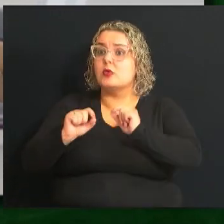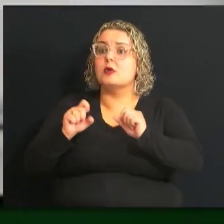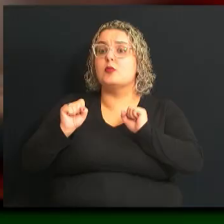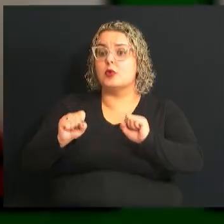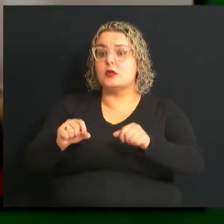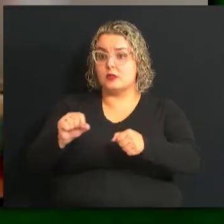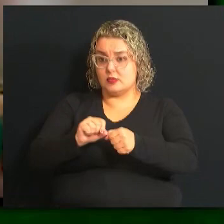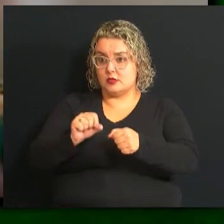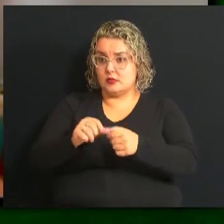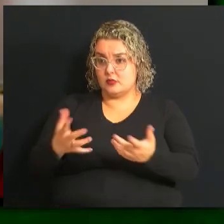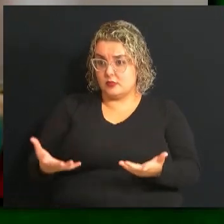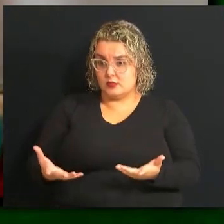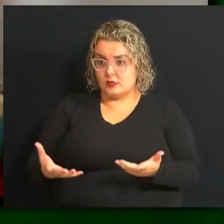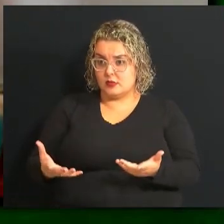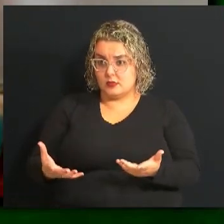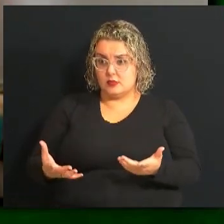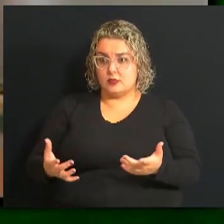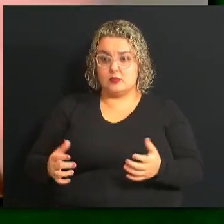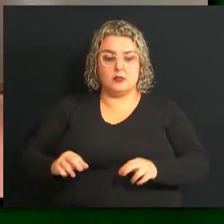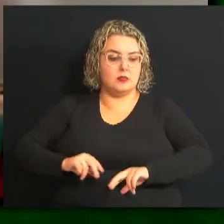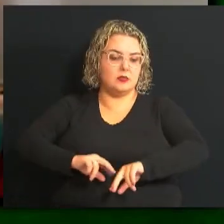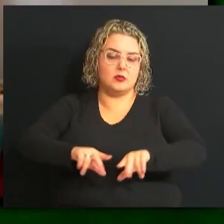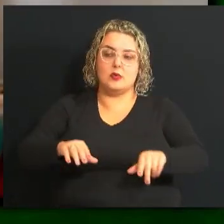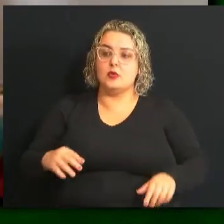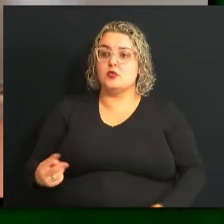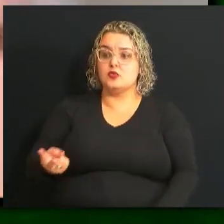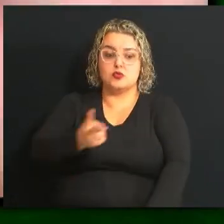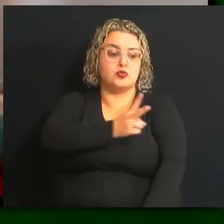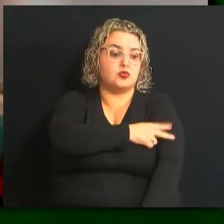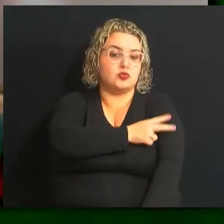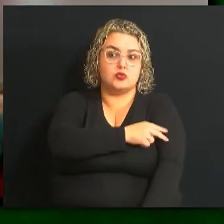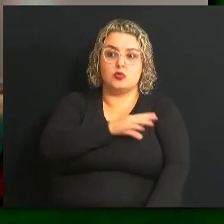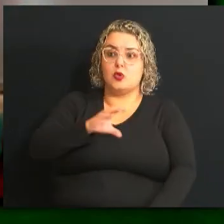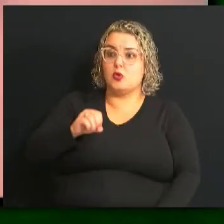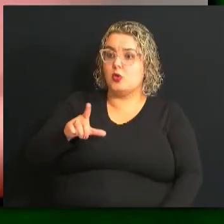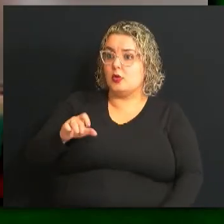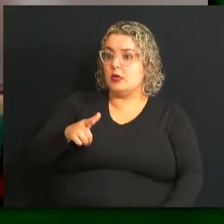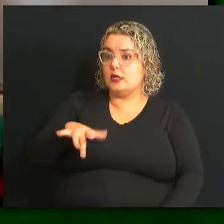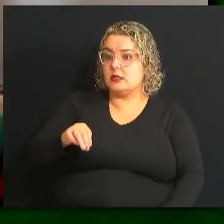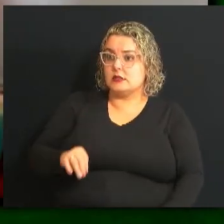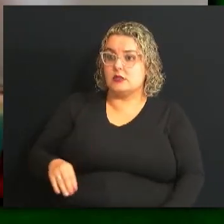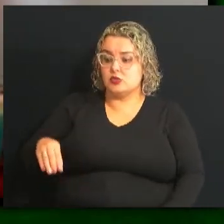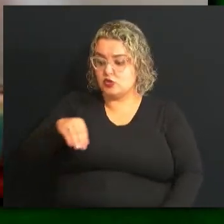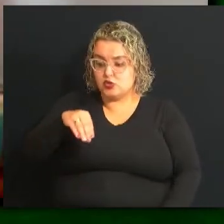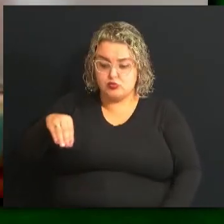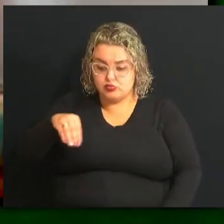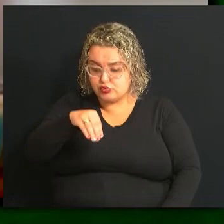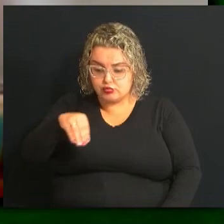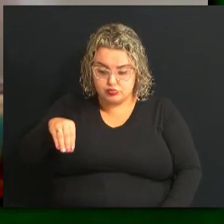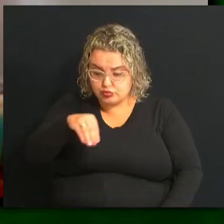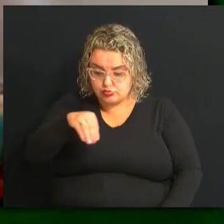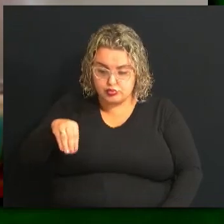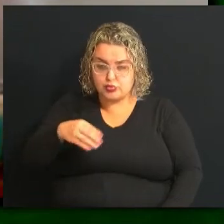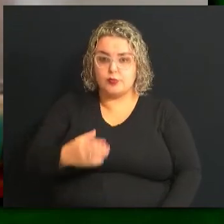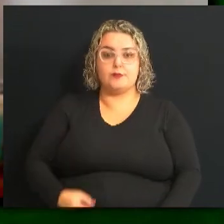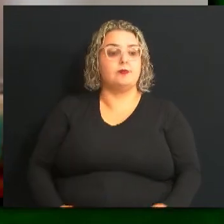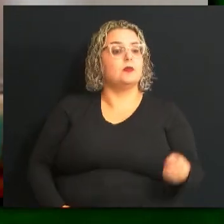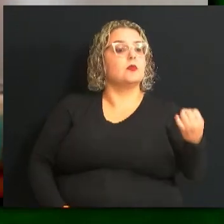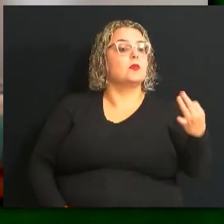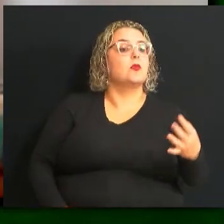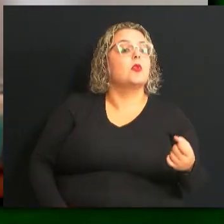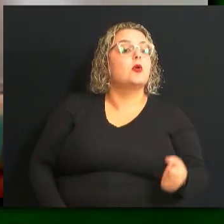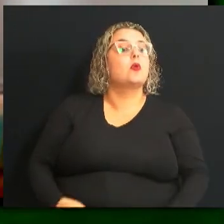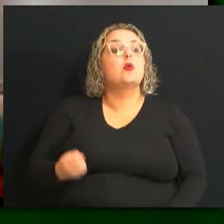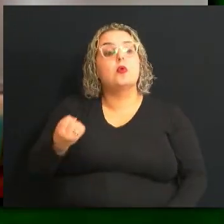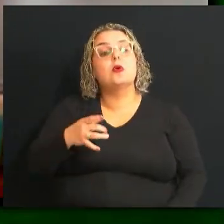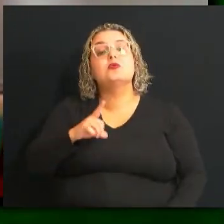uma coleção, então? Nós estamos aqui no segundo ano, vamos fazer uma coleção de carrinhos, todo mundo? Então, ele vai contar quantos tem, o outro